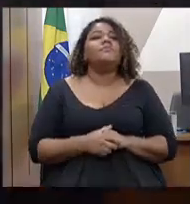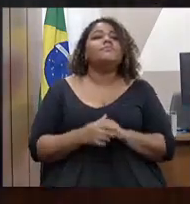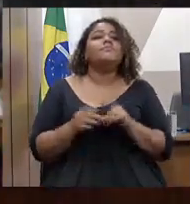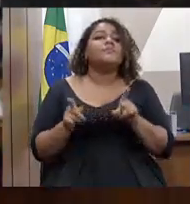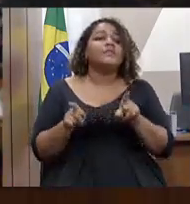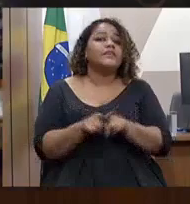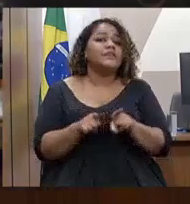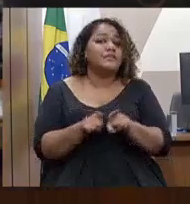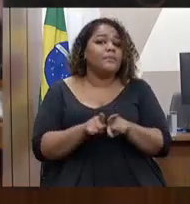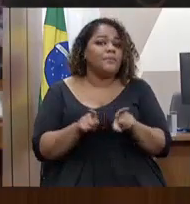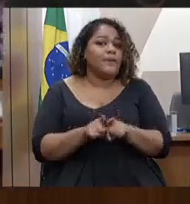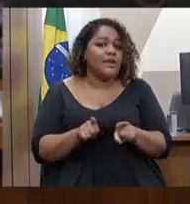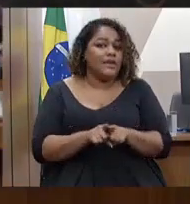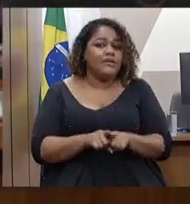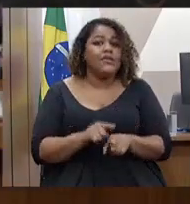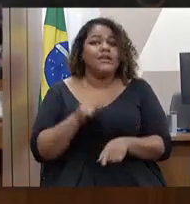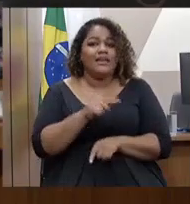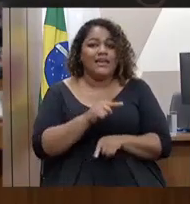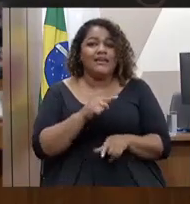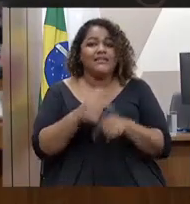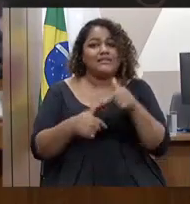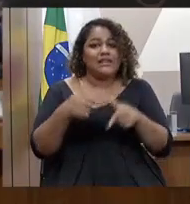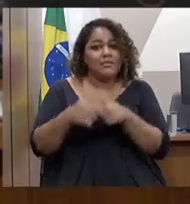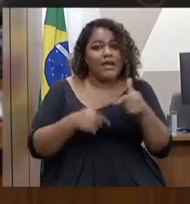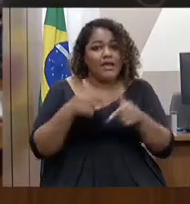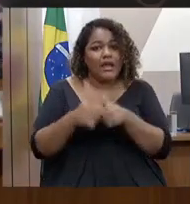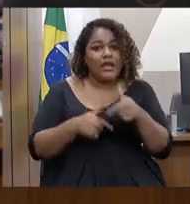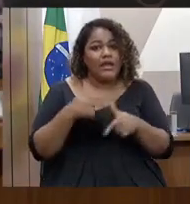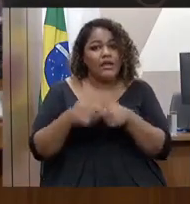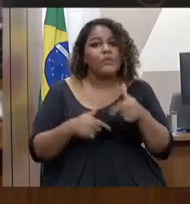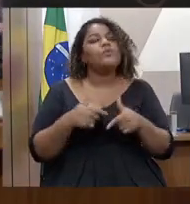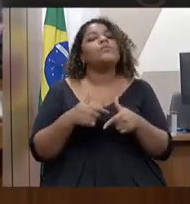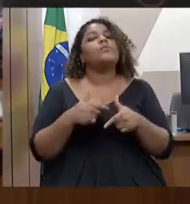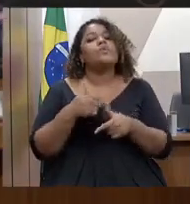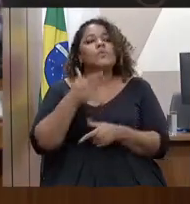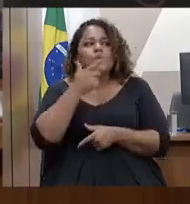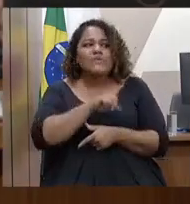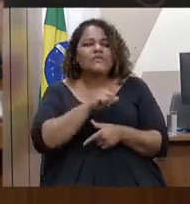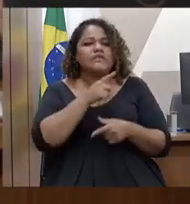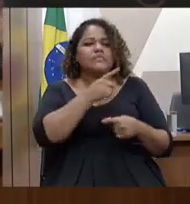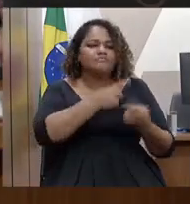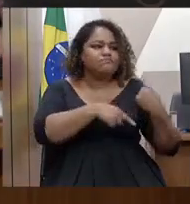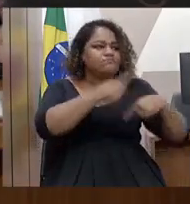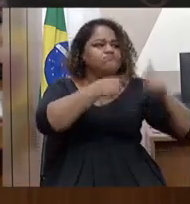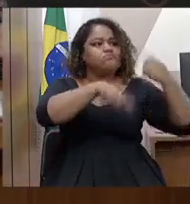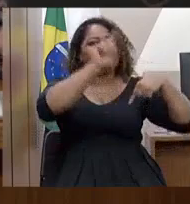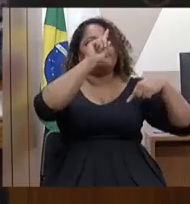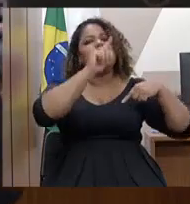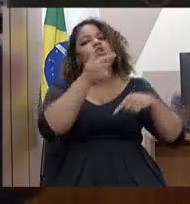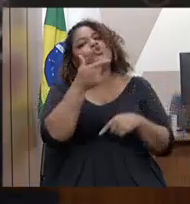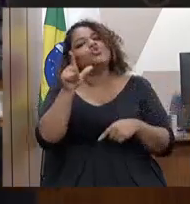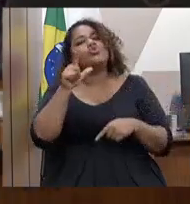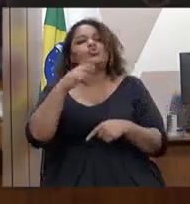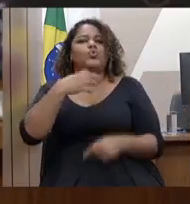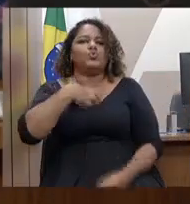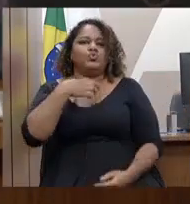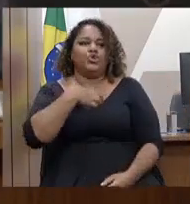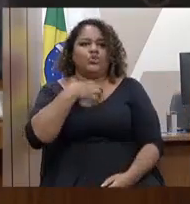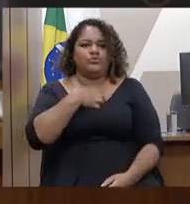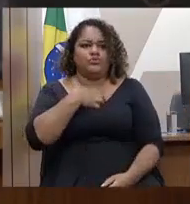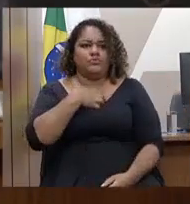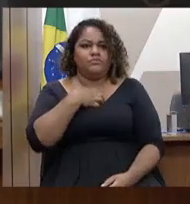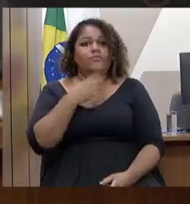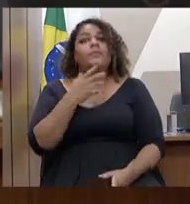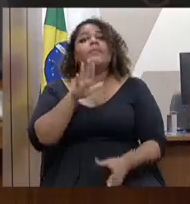esse trabalho sendo desenvolvido de uma de outras formas a partir disso aqui e com a